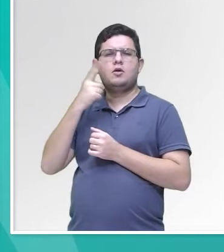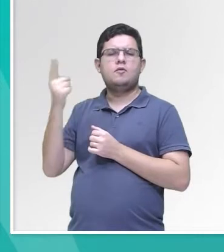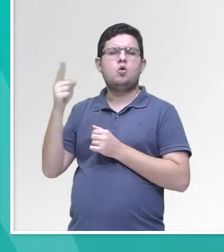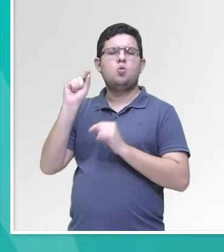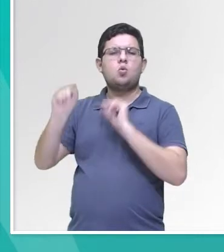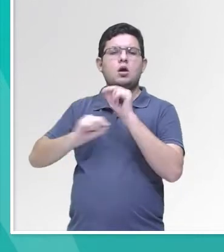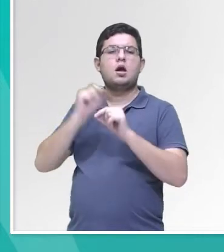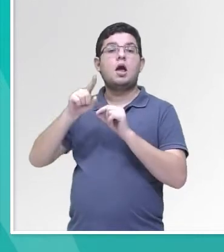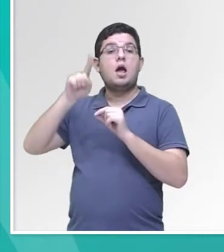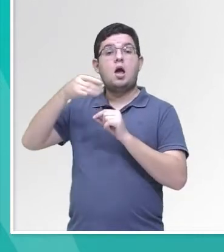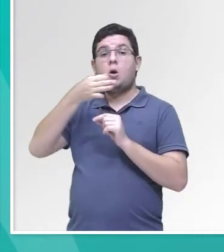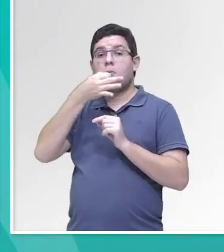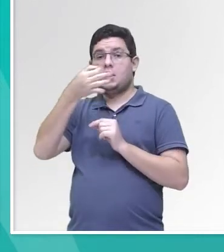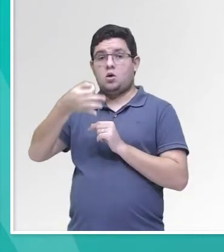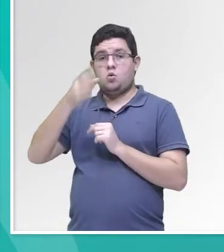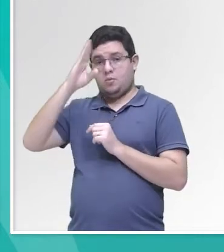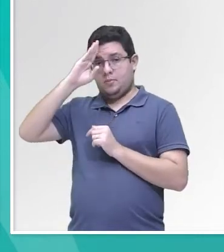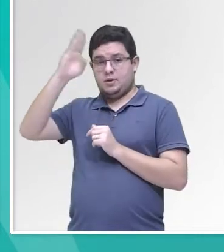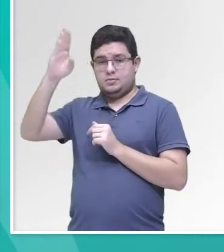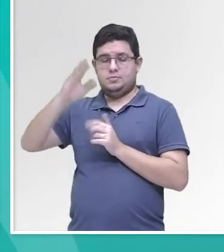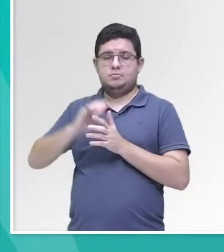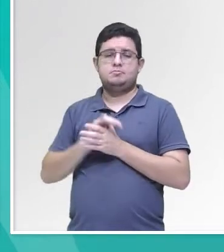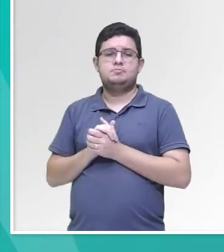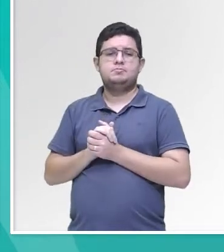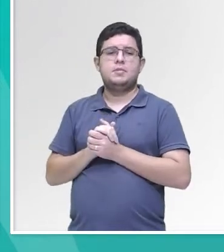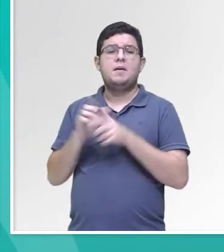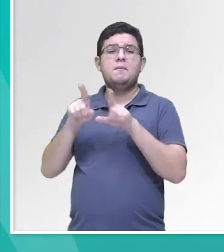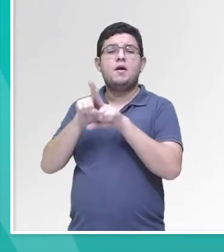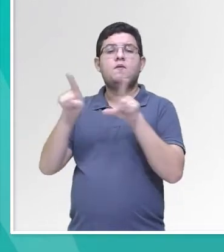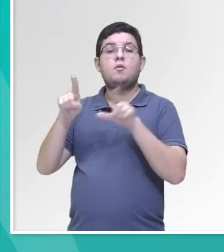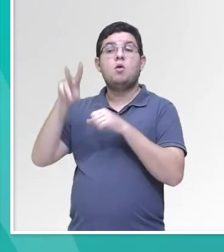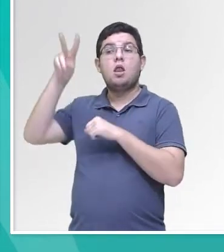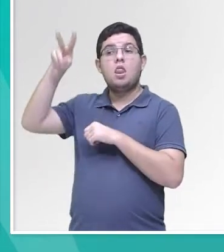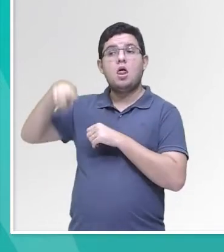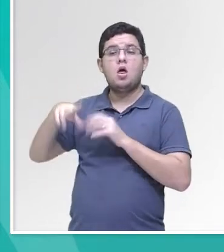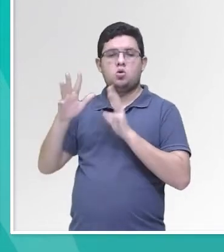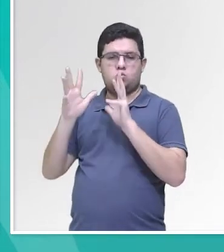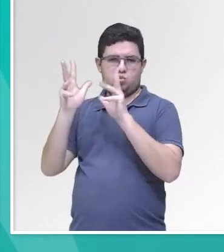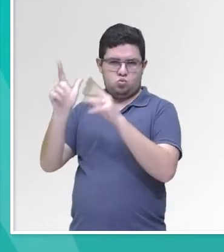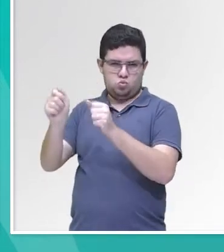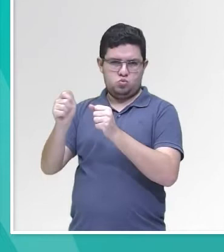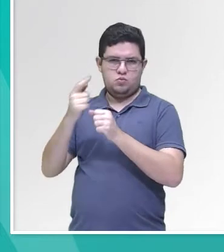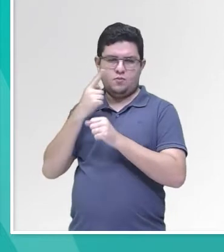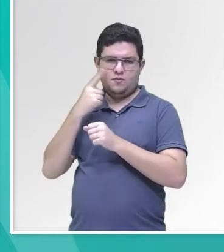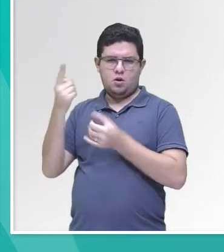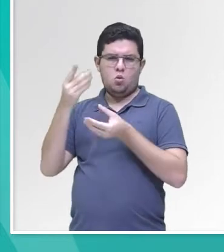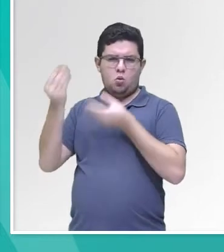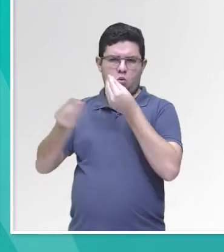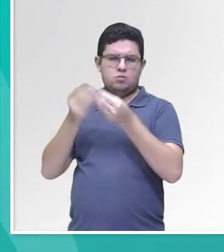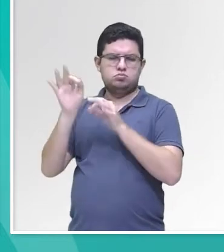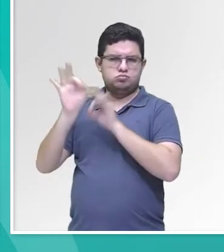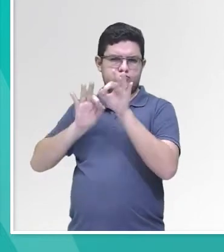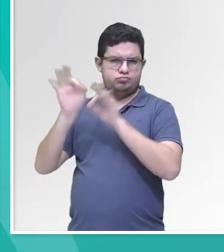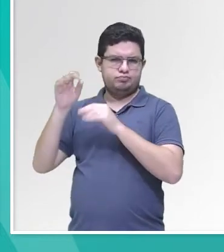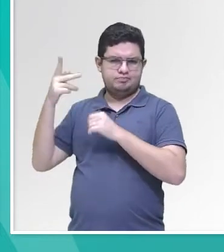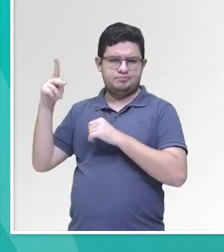a tal da tese. Mas vamos ler o parágrafo como um todo para ver como foi que ele construiu. Olhem